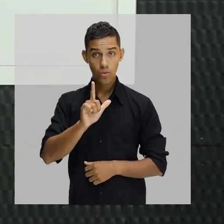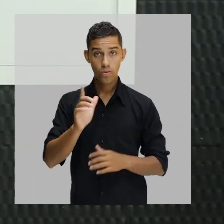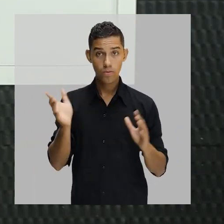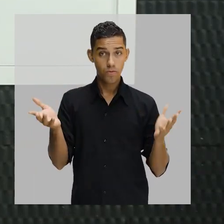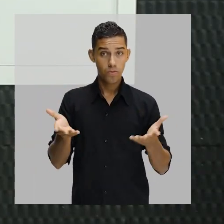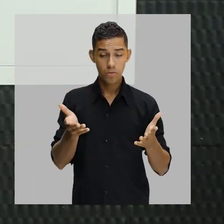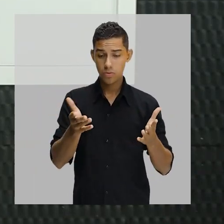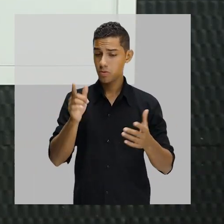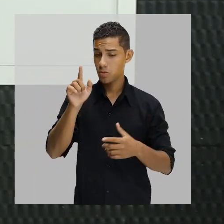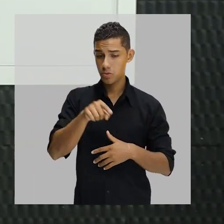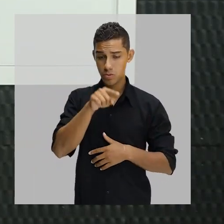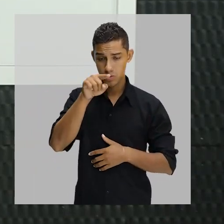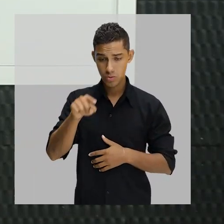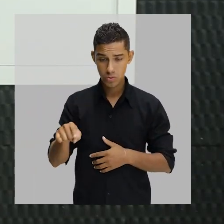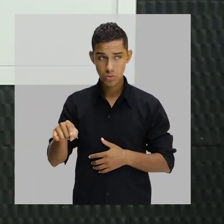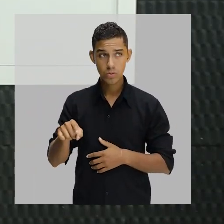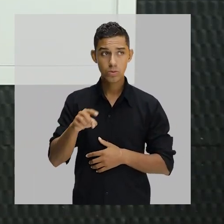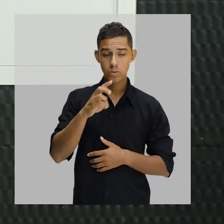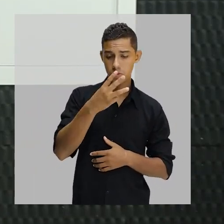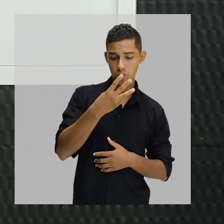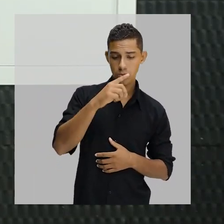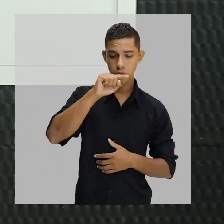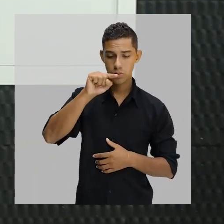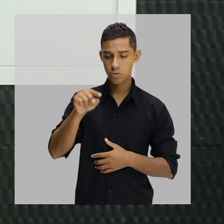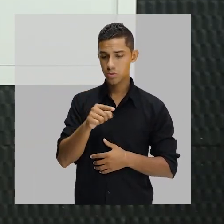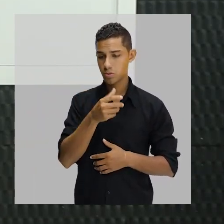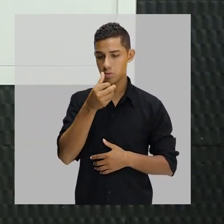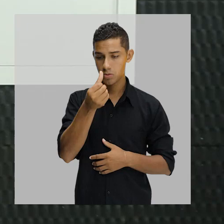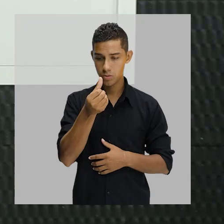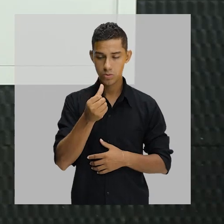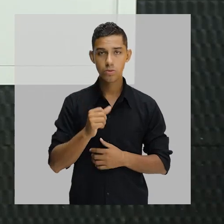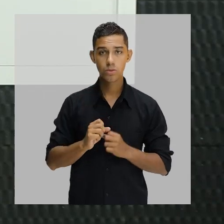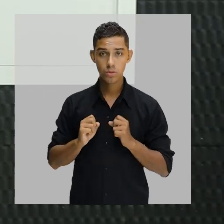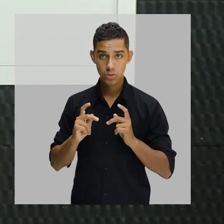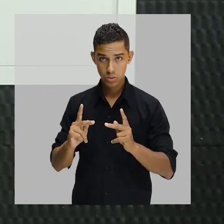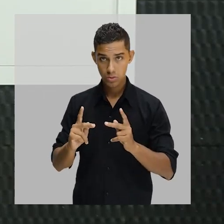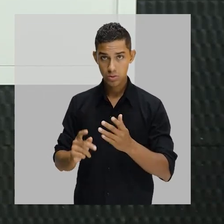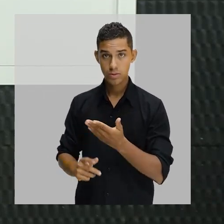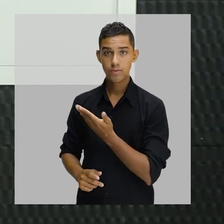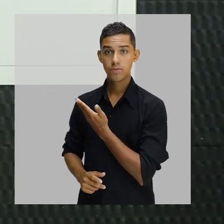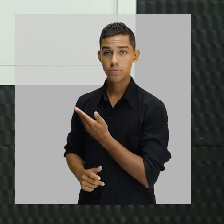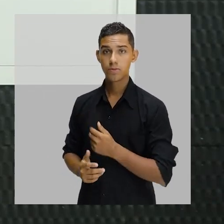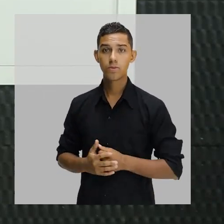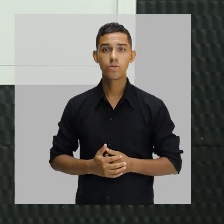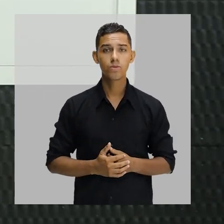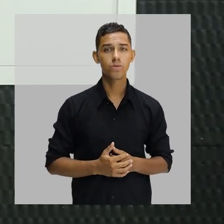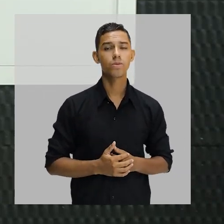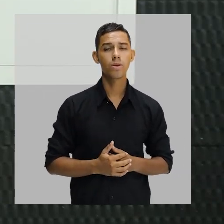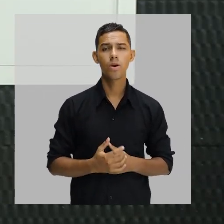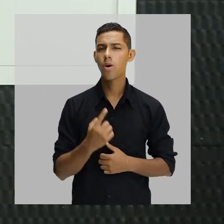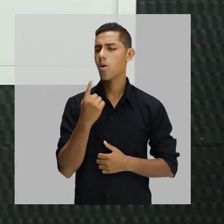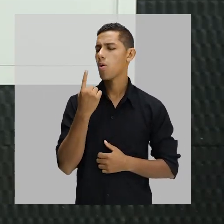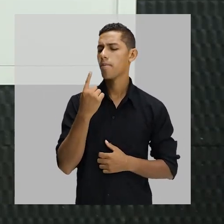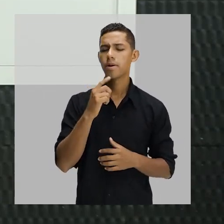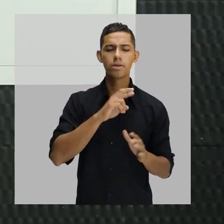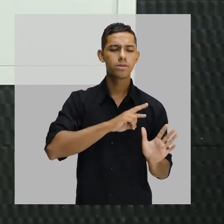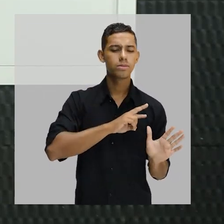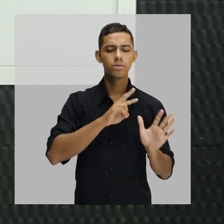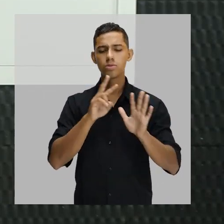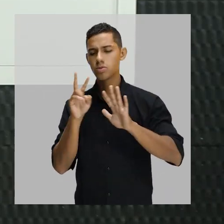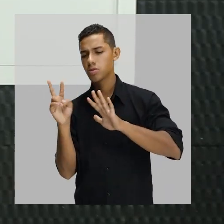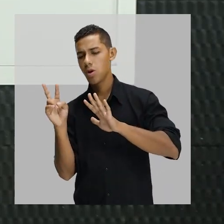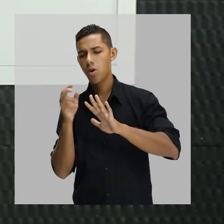bastou multiplicar por 3,6. Tá certo? E uma semana? Uma semana tem